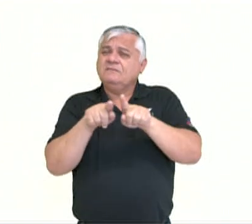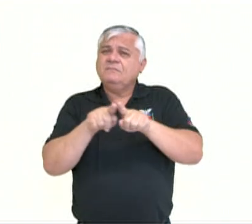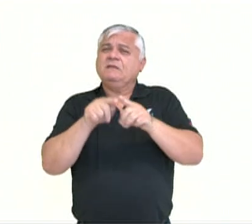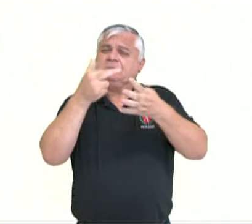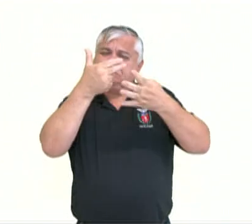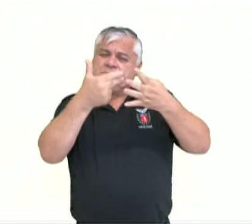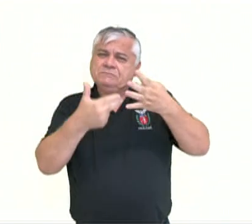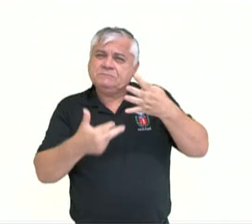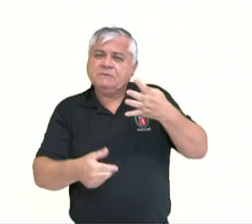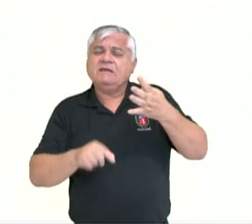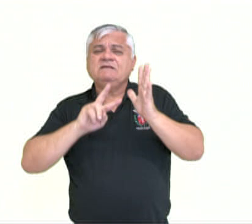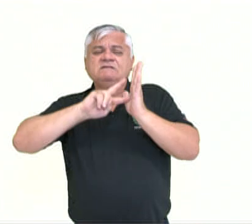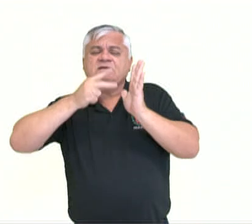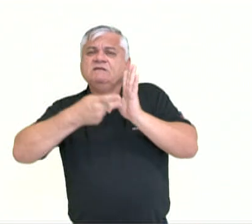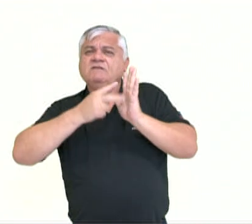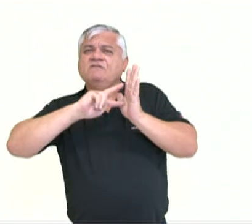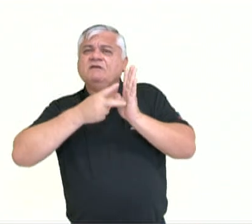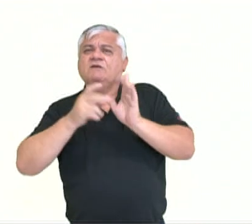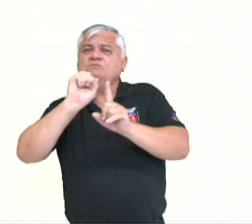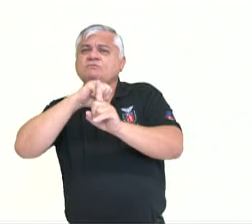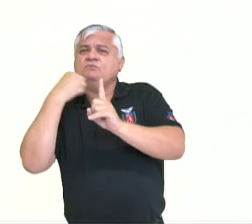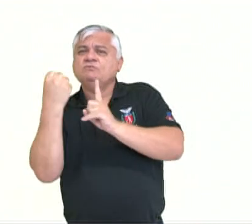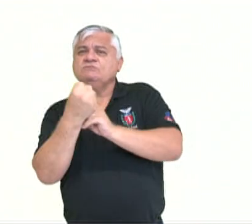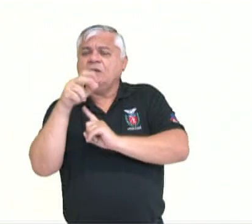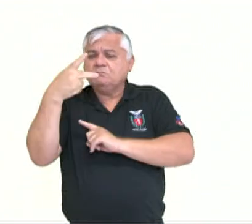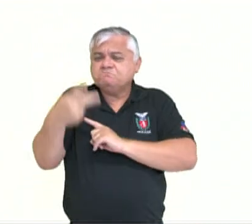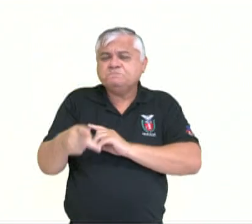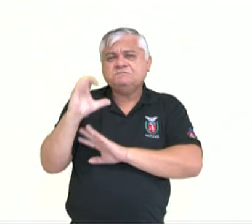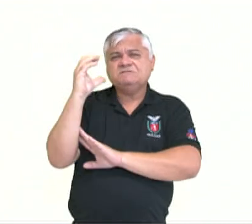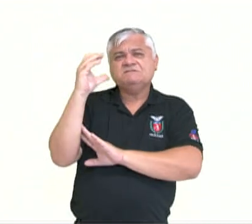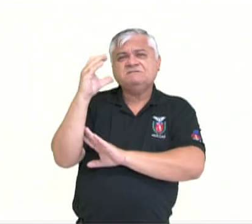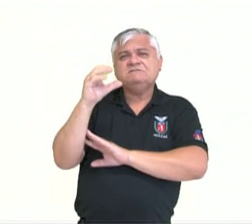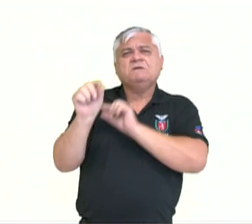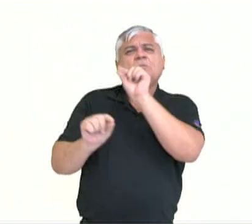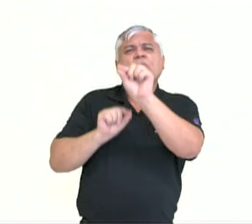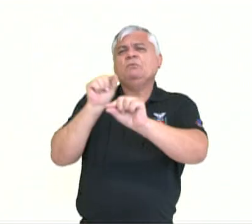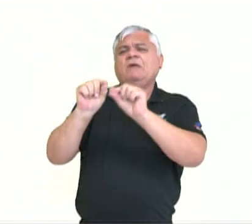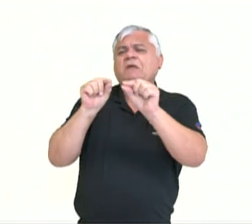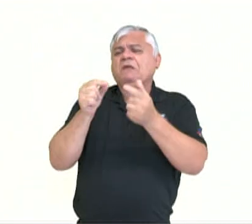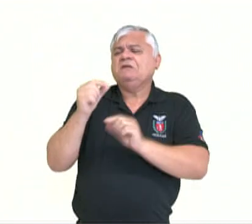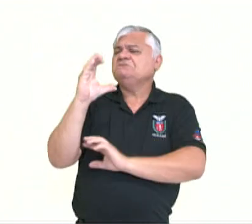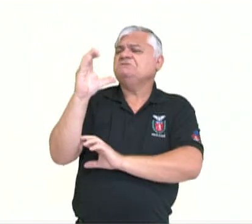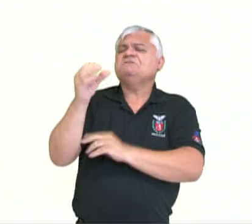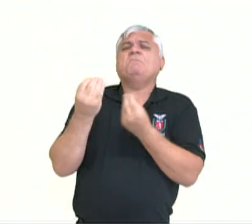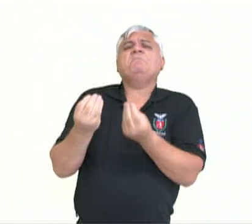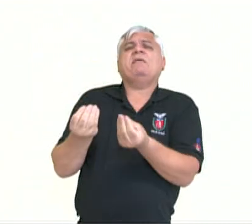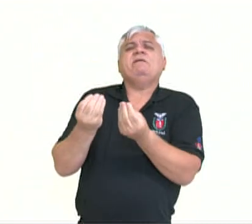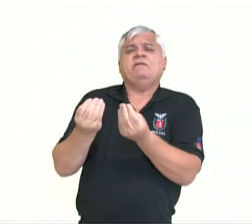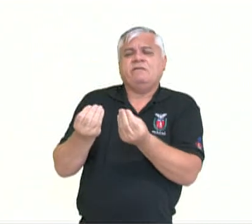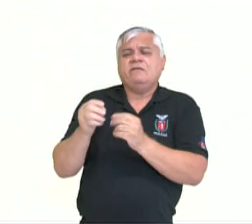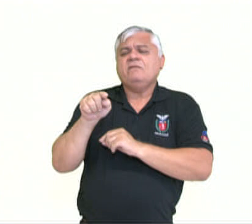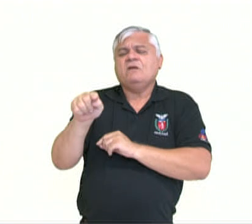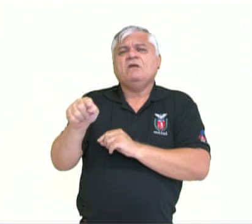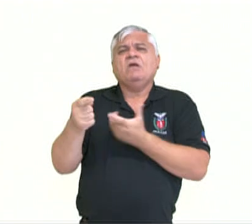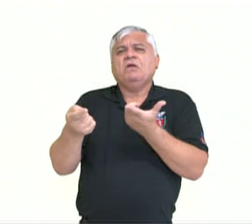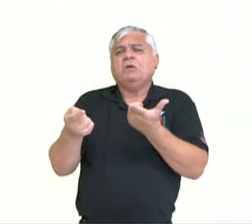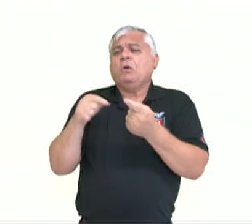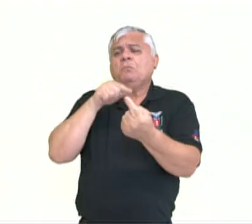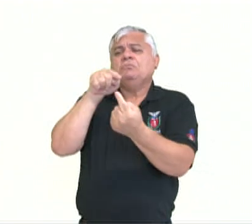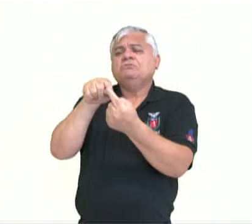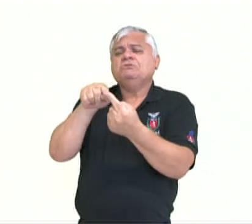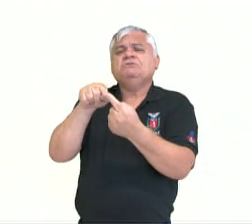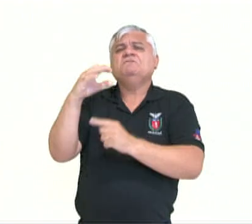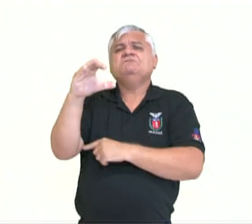e significados sociais da ciência, para que serve a ciência, qual é a utilidade disso